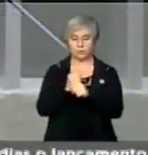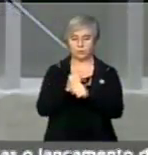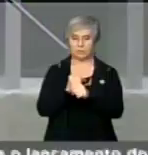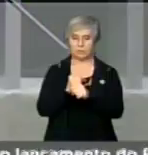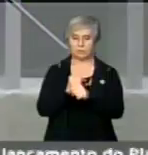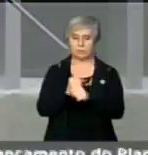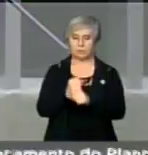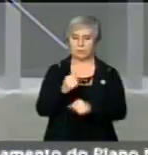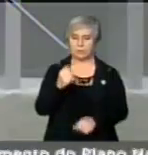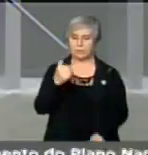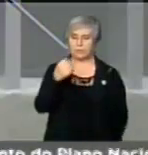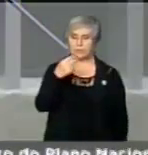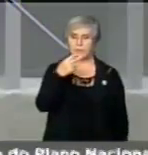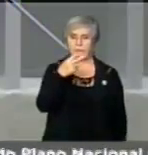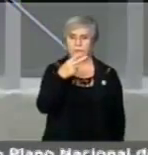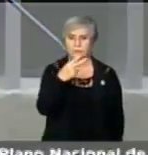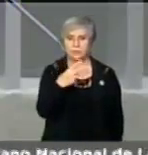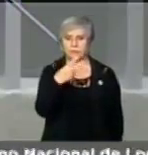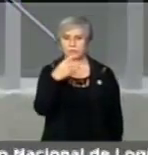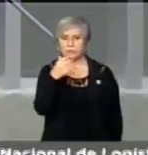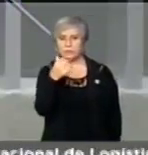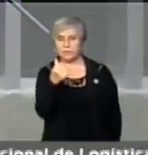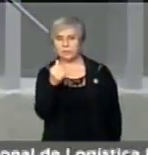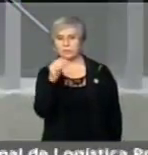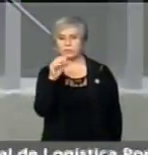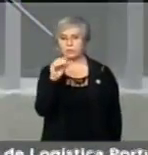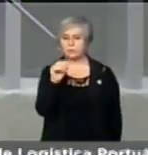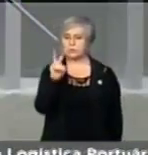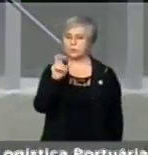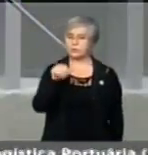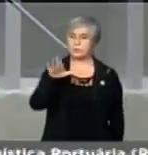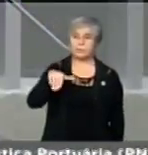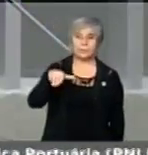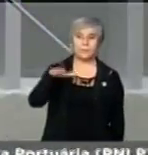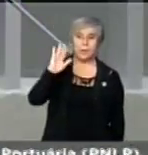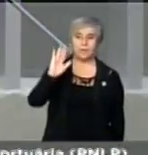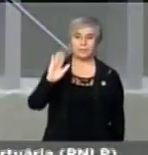gastando 360 vezes mais.